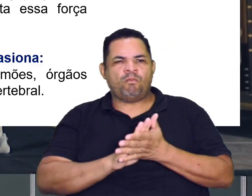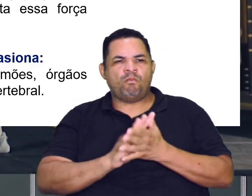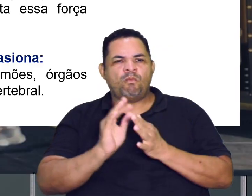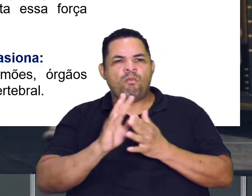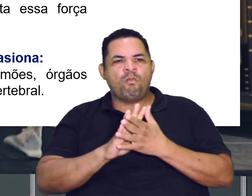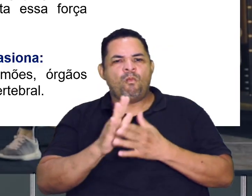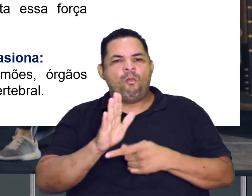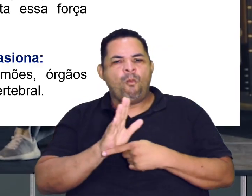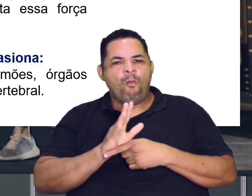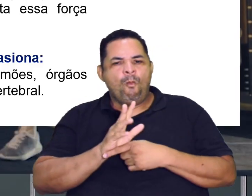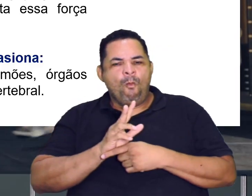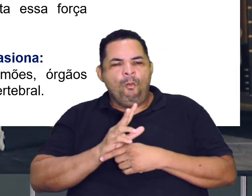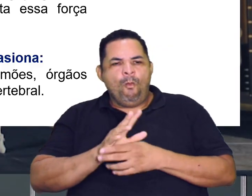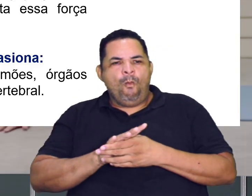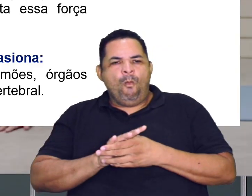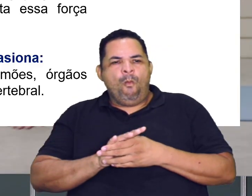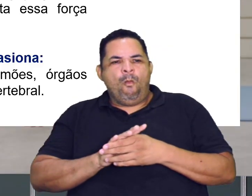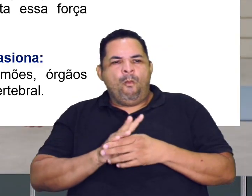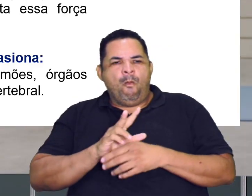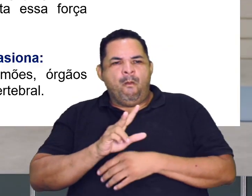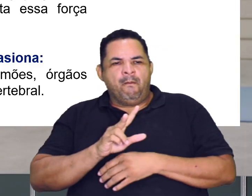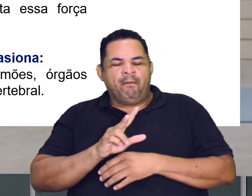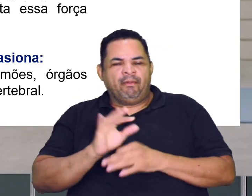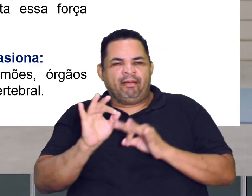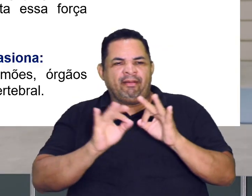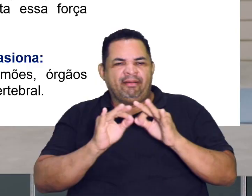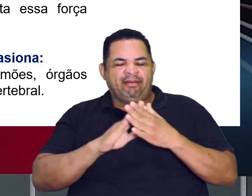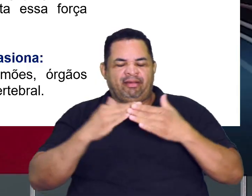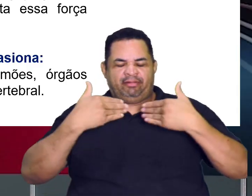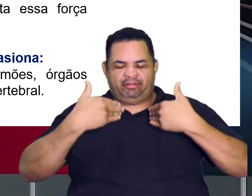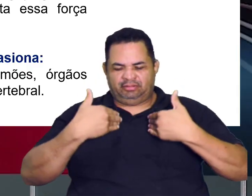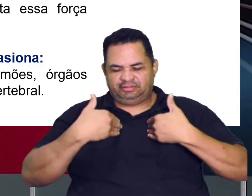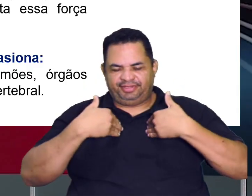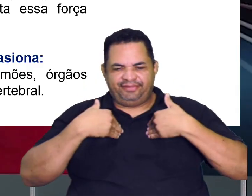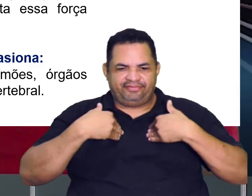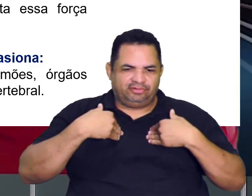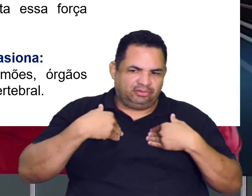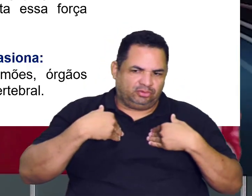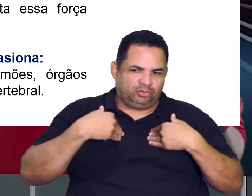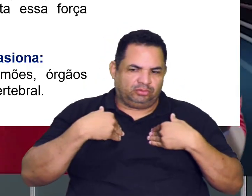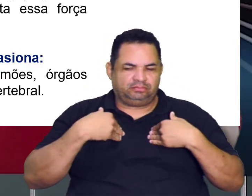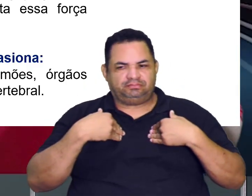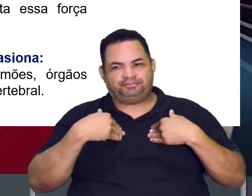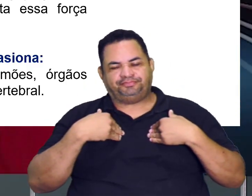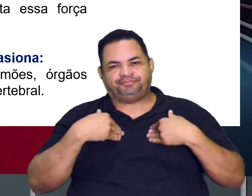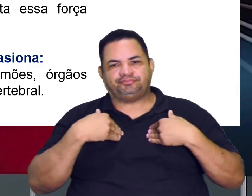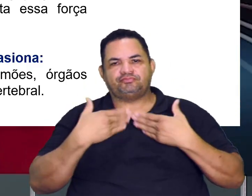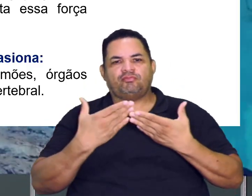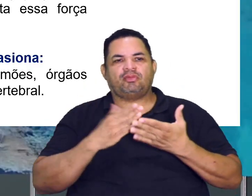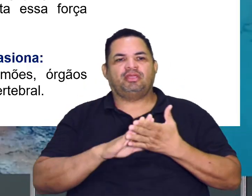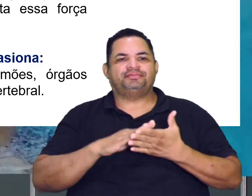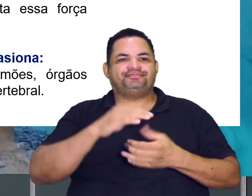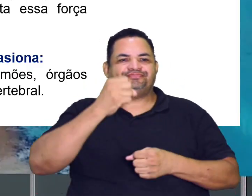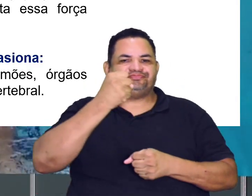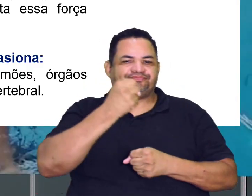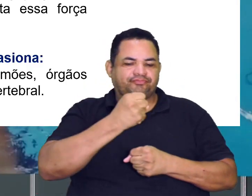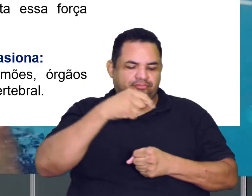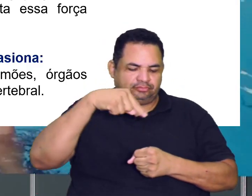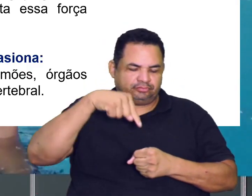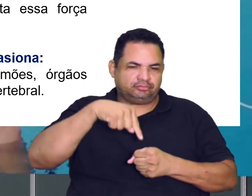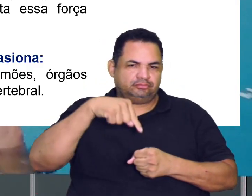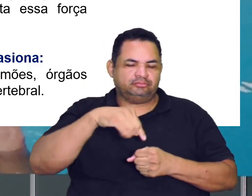vai forçando ainda mais e te levando aí para uma má postura. Então a gente começa a ver aí um